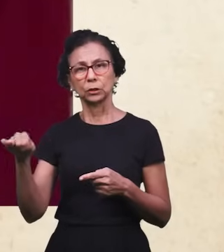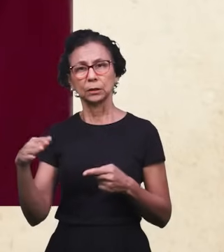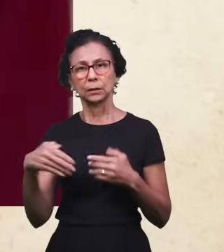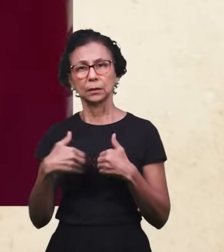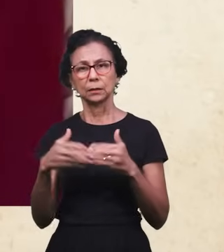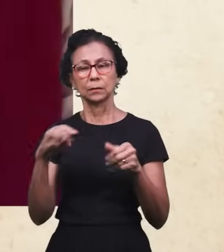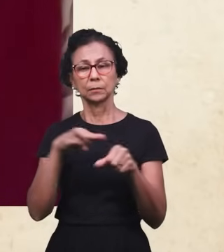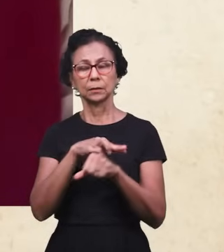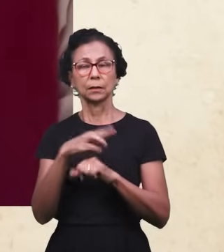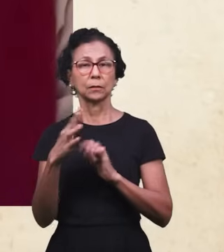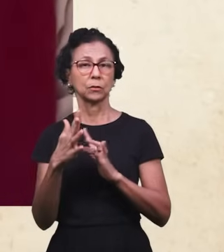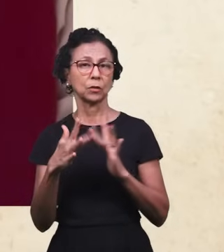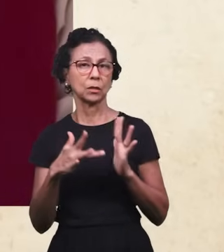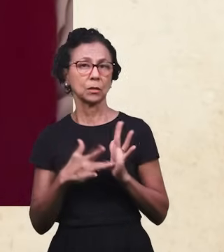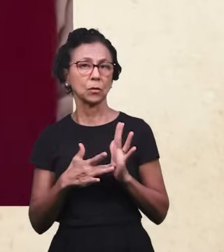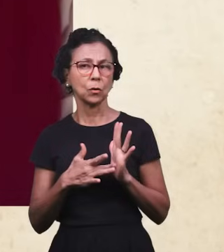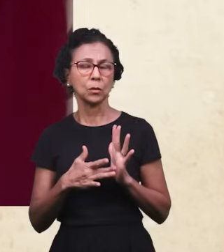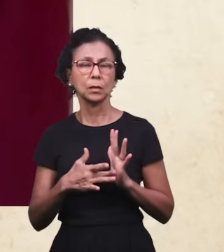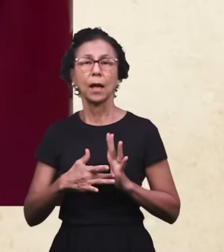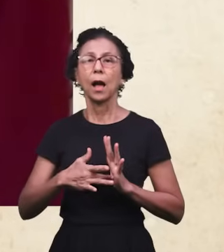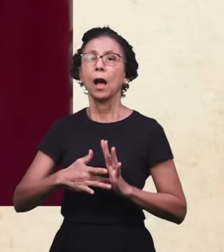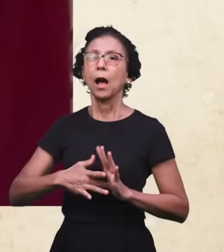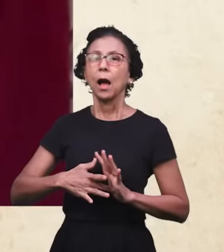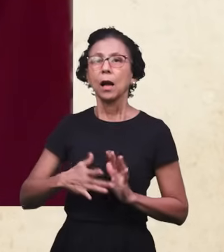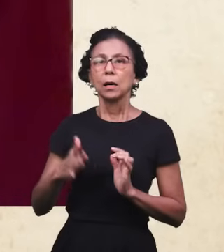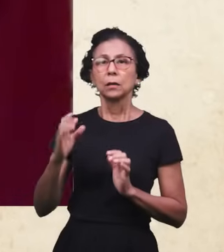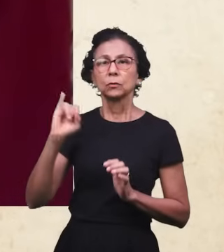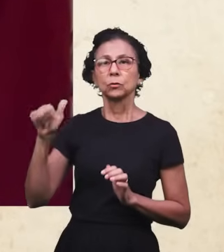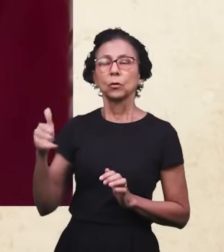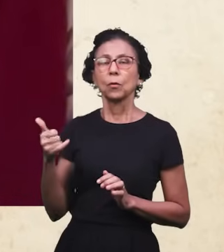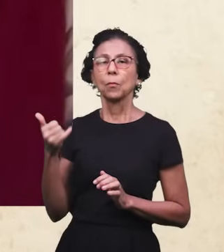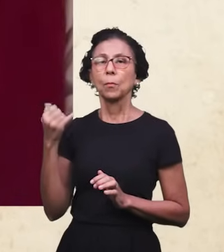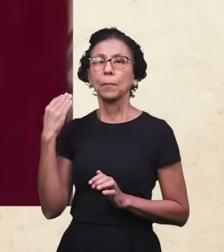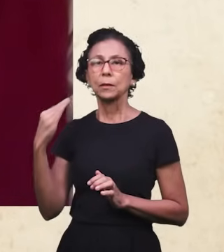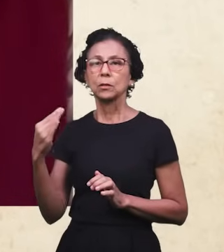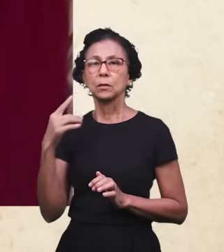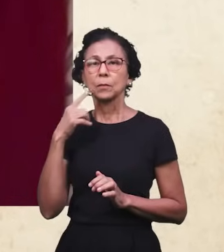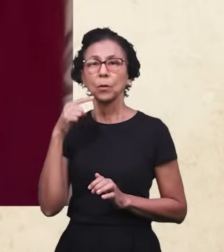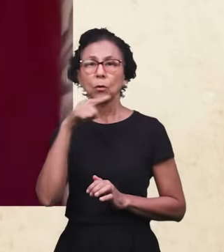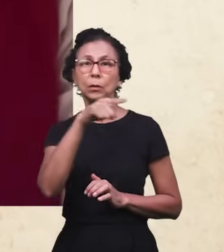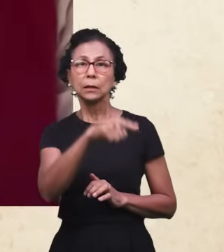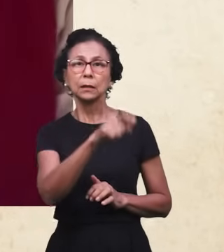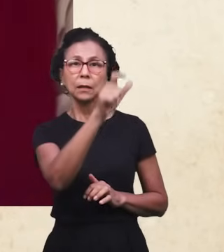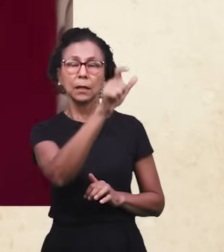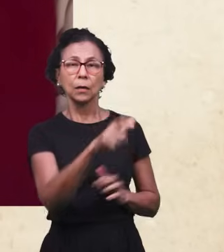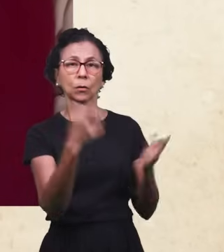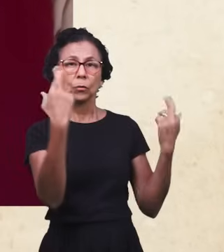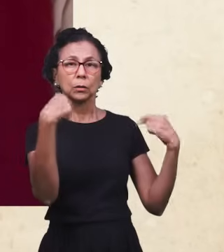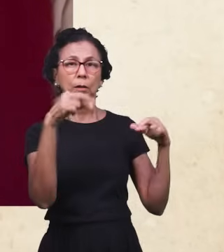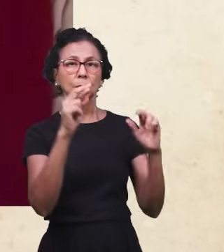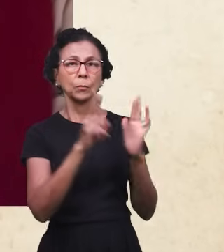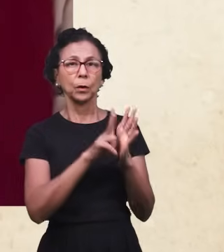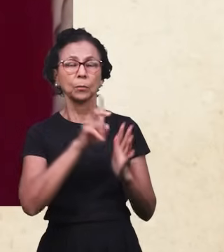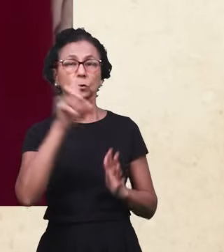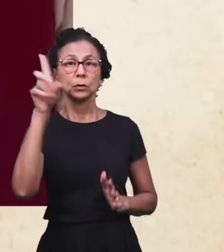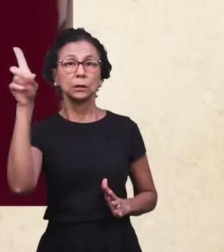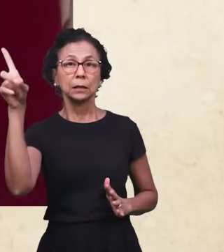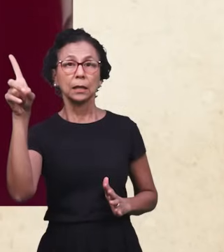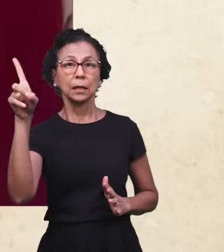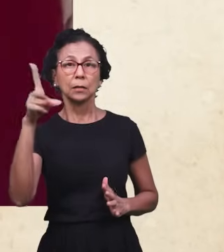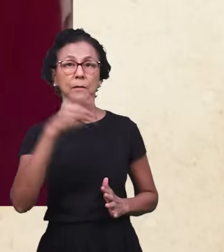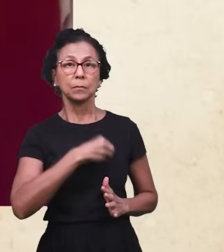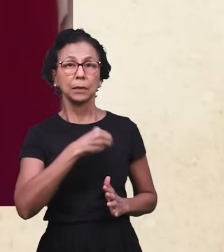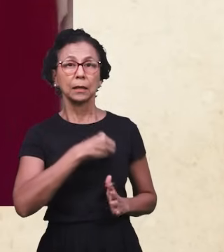início do ministério de Jesus, João Batista aponta, eis o Cordeiro de Deus que tira o pecado do mundo. Em João